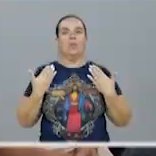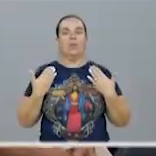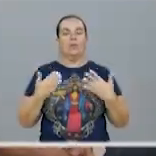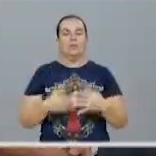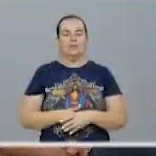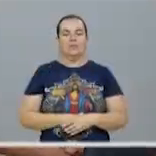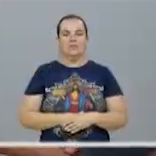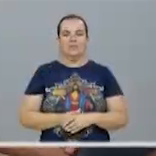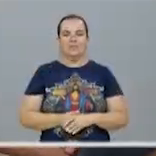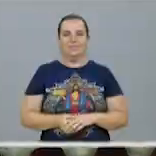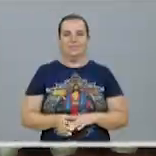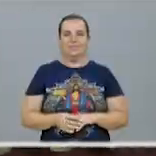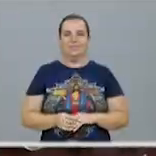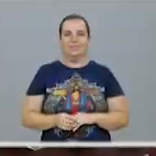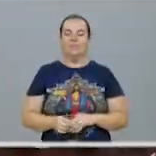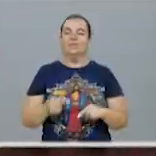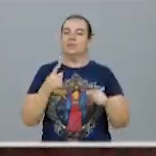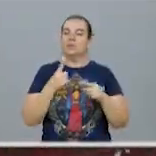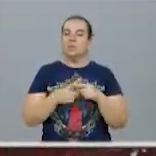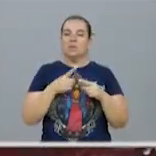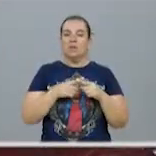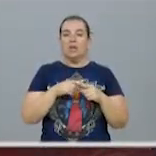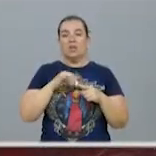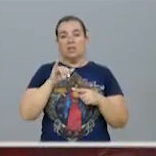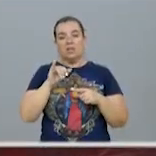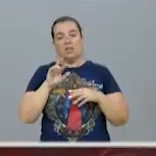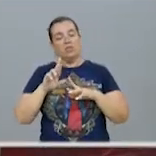dá ânimo. Porque do contrário,